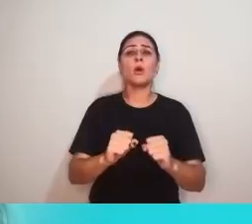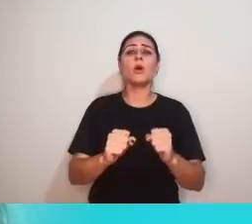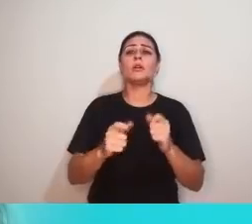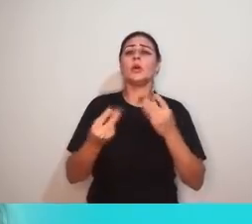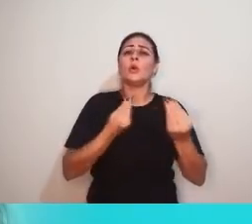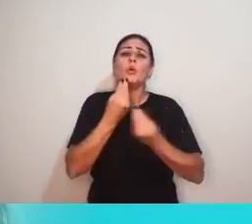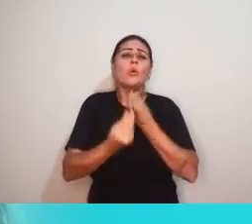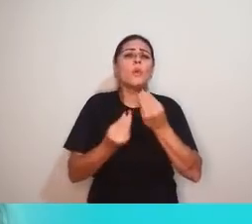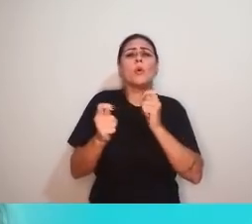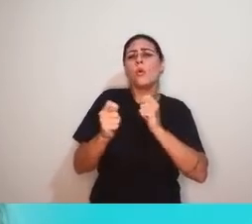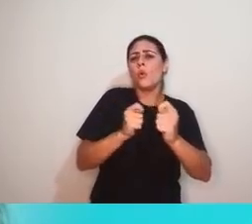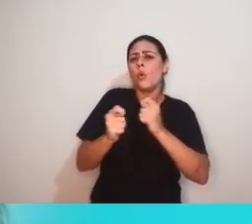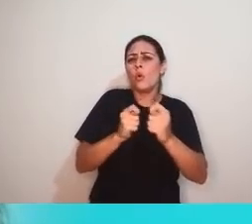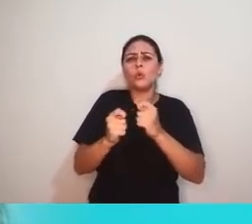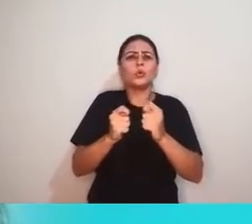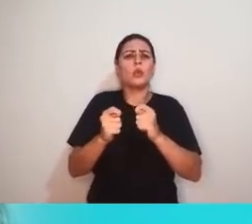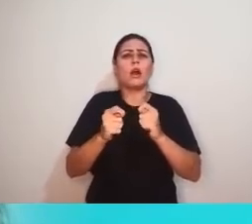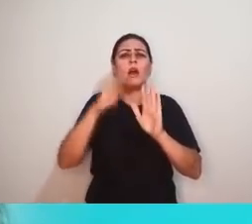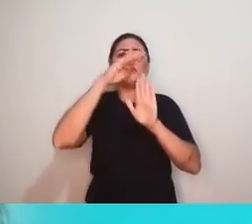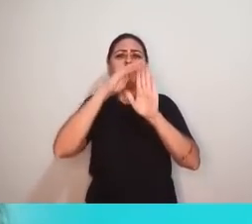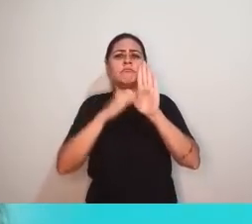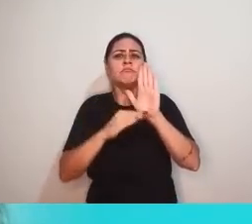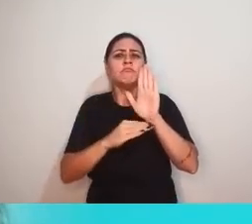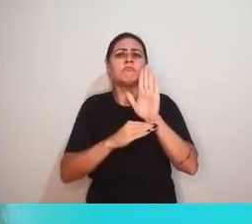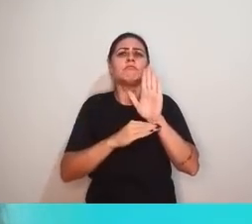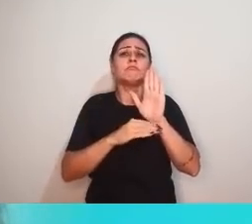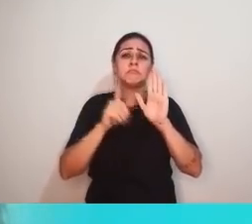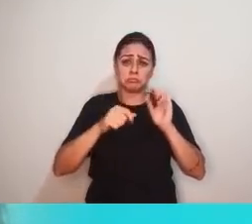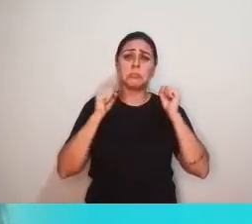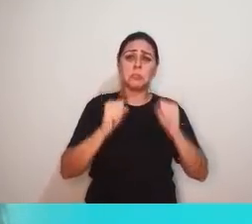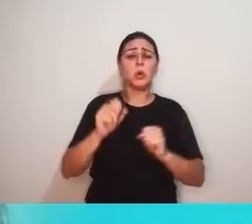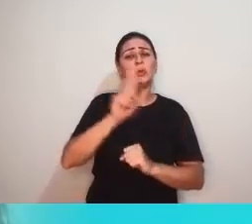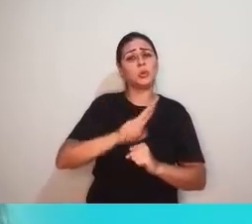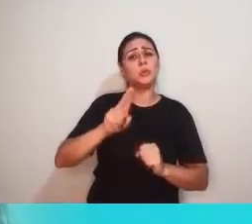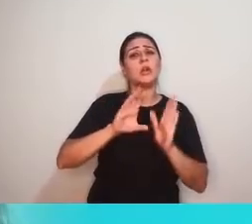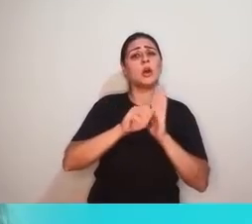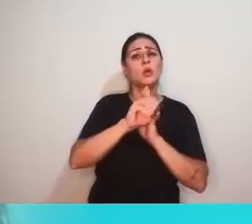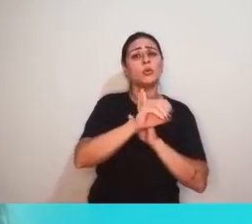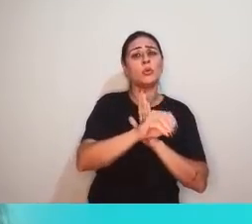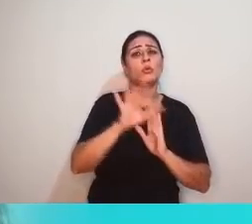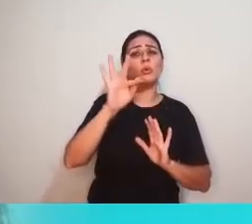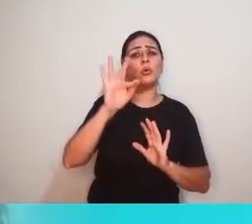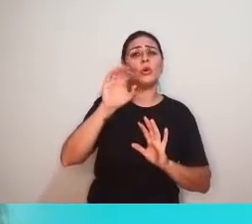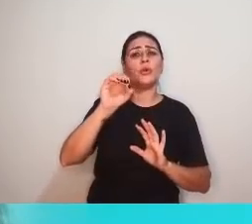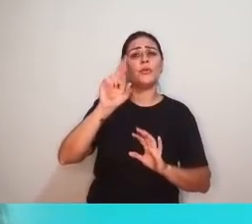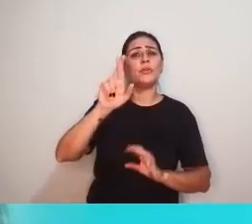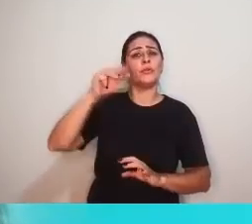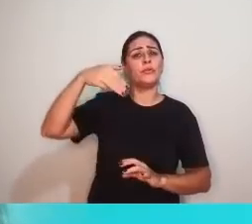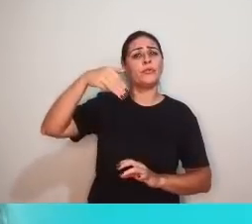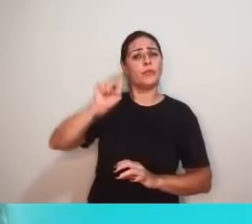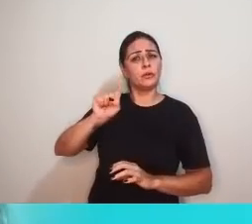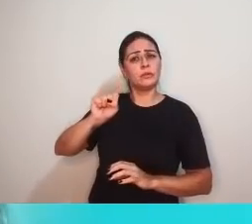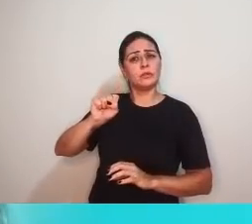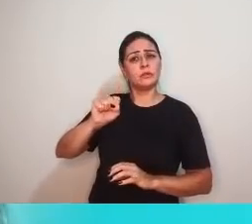vai permitir você fazer uma série de controles, inclusive criando formulários de registro de controle e acompanhamento, usando o Google Forms para isso. Tá?